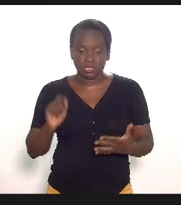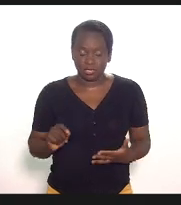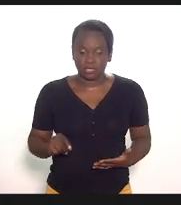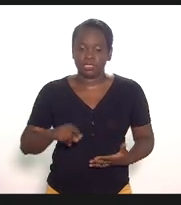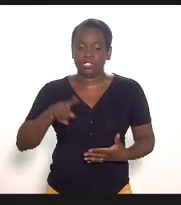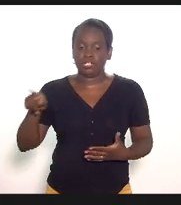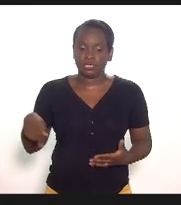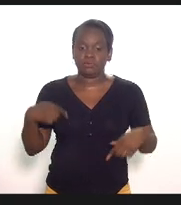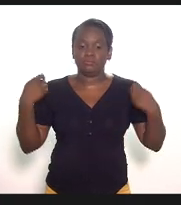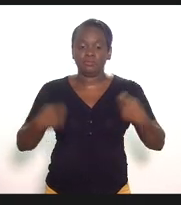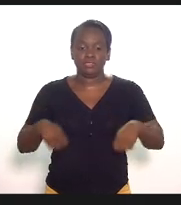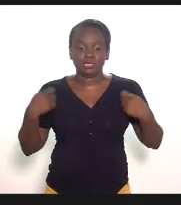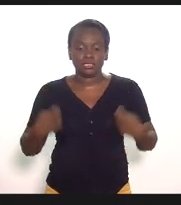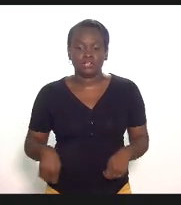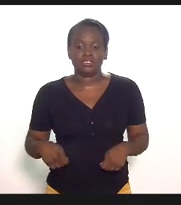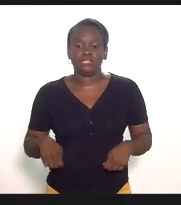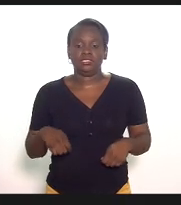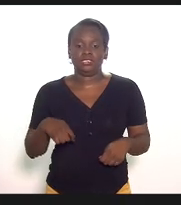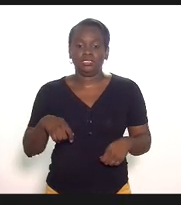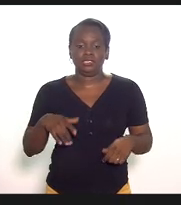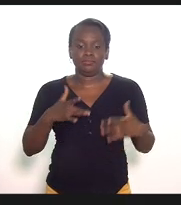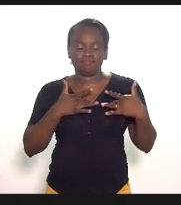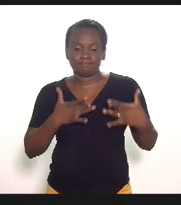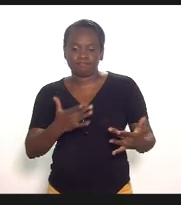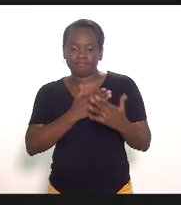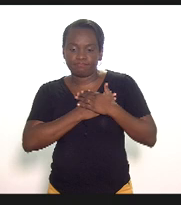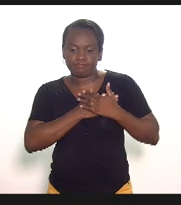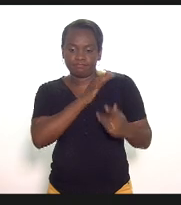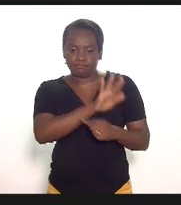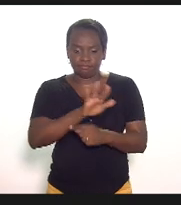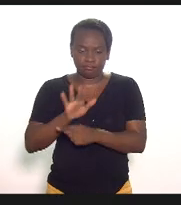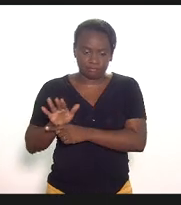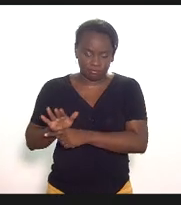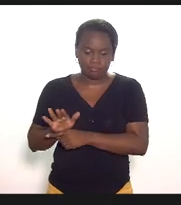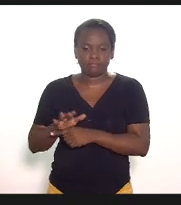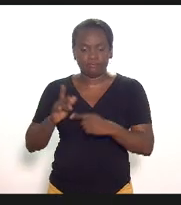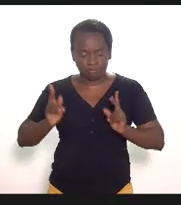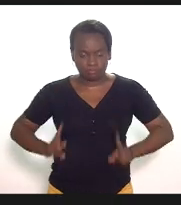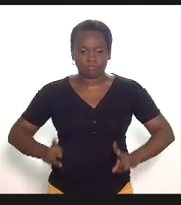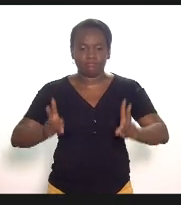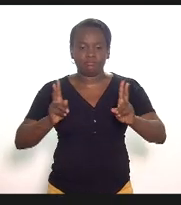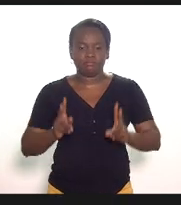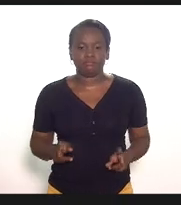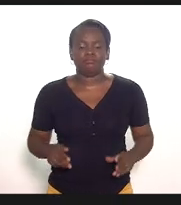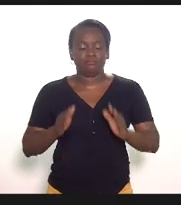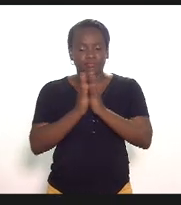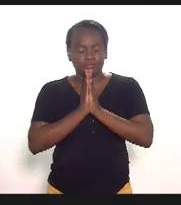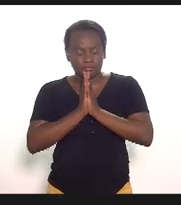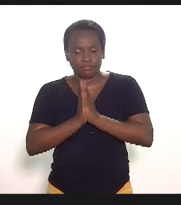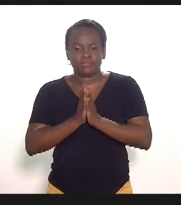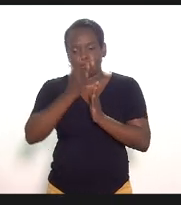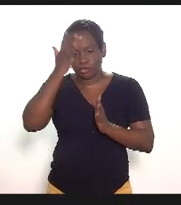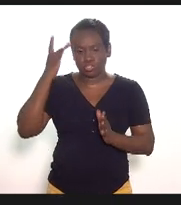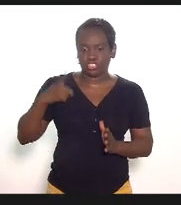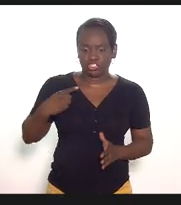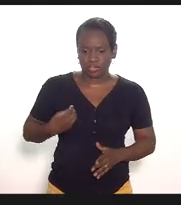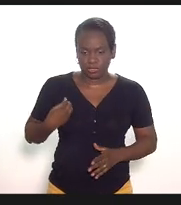gente precisa de solidariedade. E vamos em frente, rezando pelos que estão